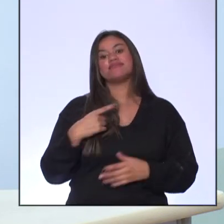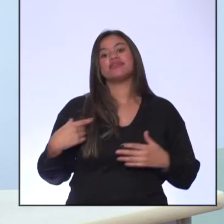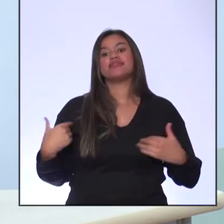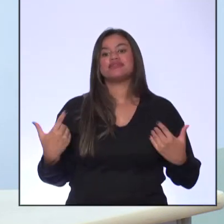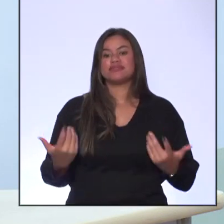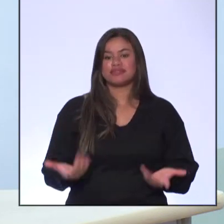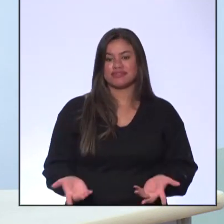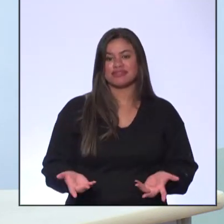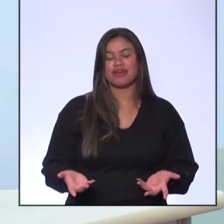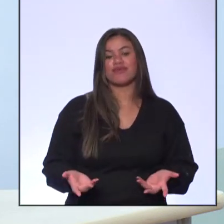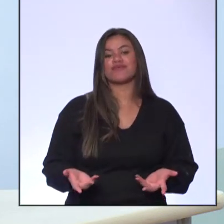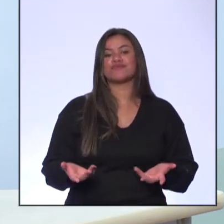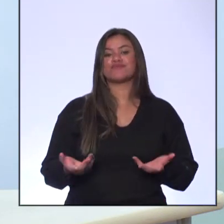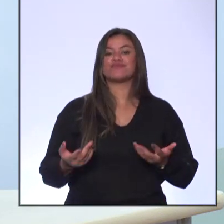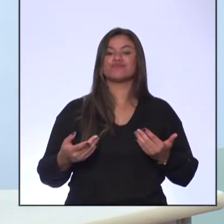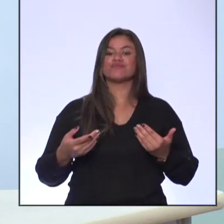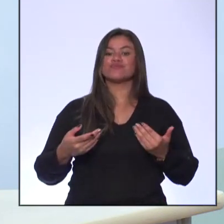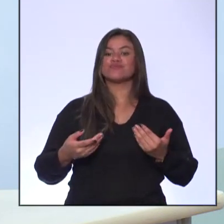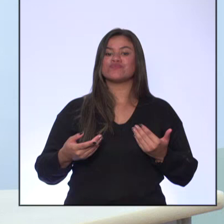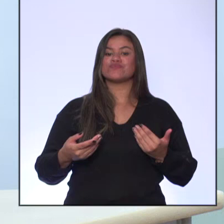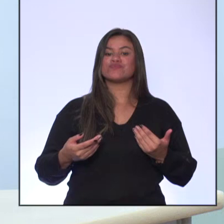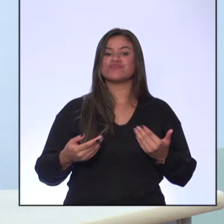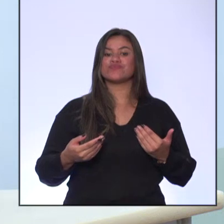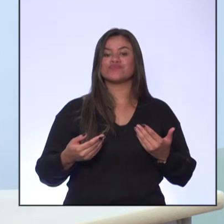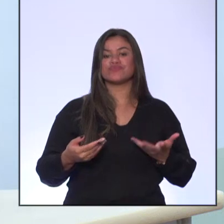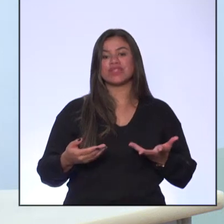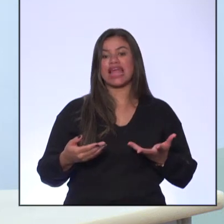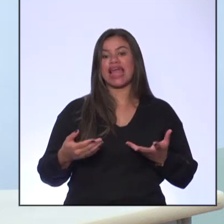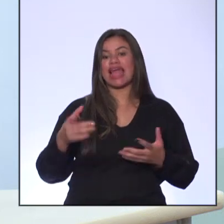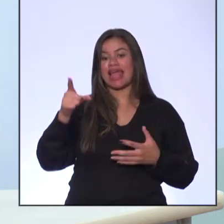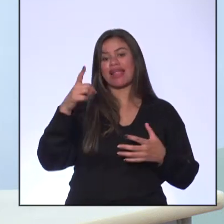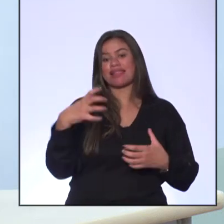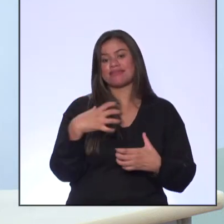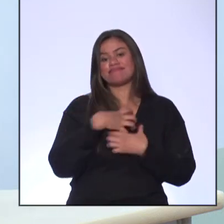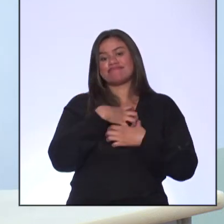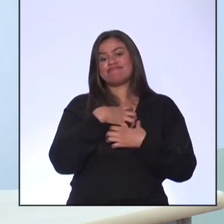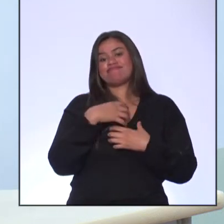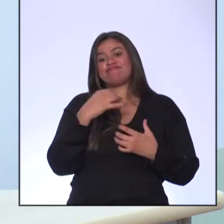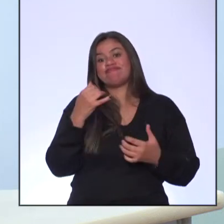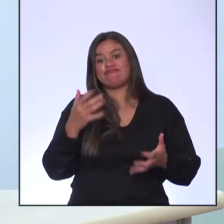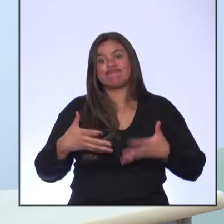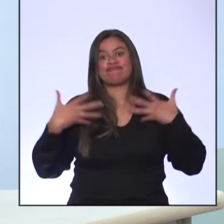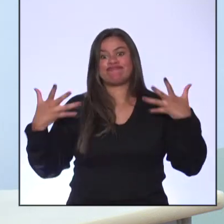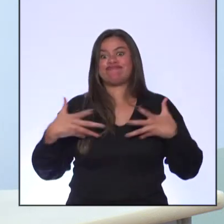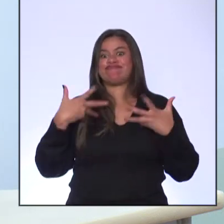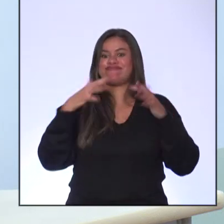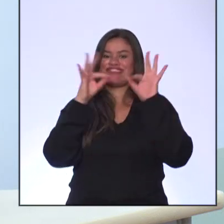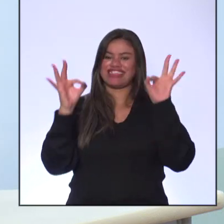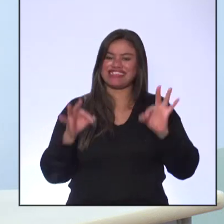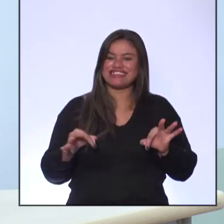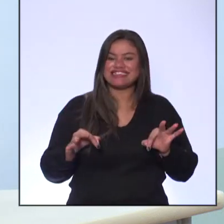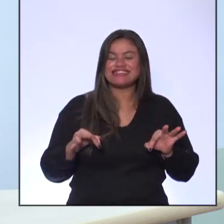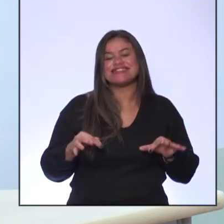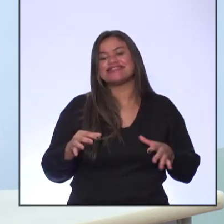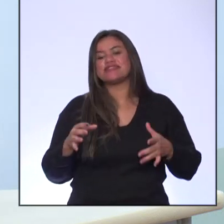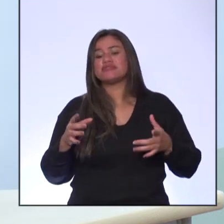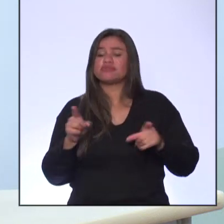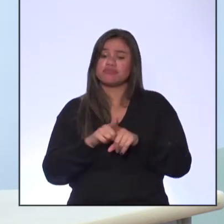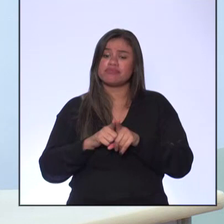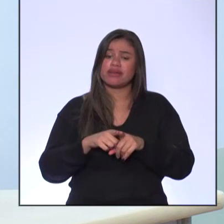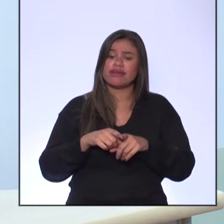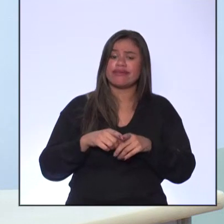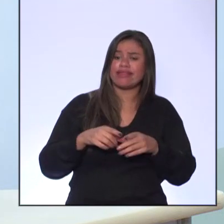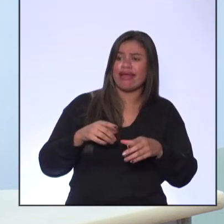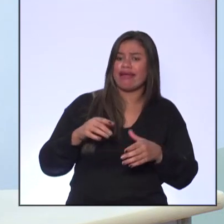ali que está virtual, que também que fica feliz, ou que se magoa, ou que é prejudicado por algum